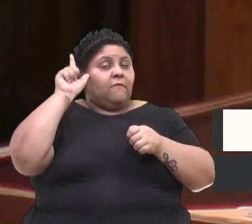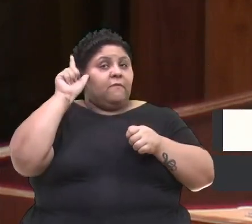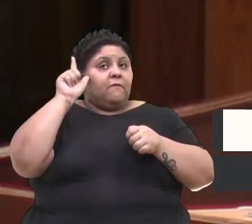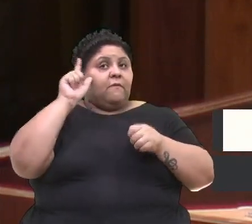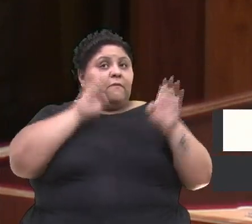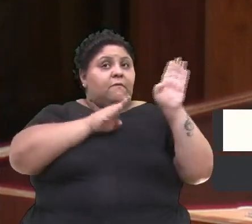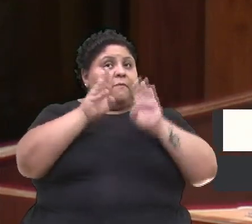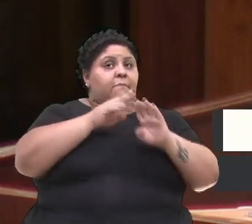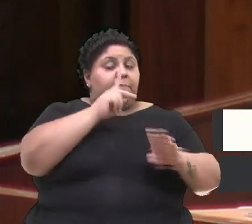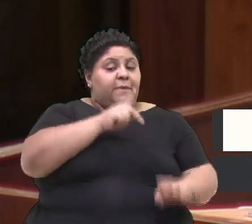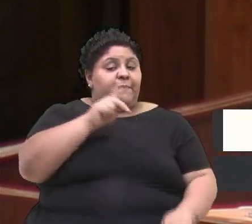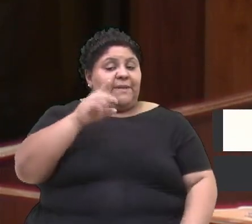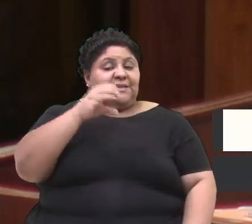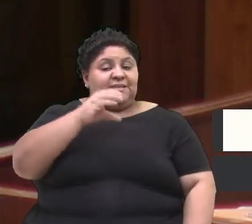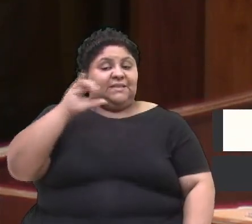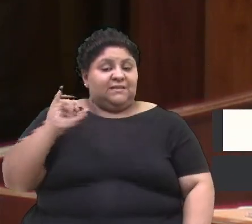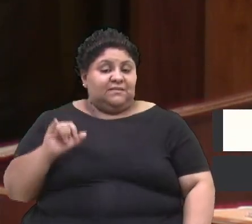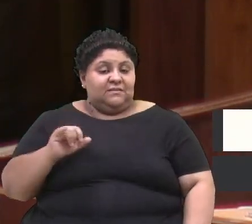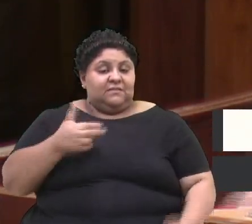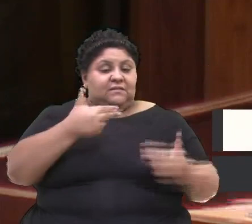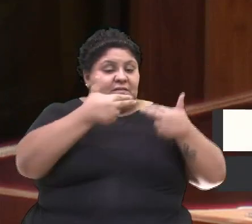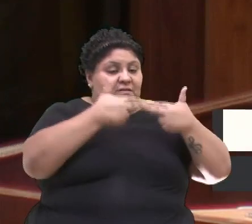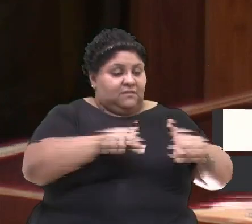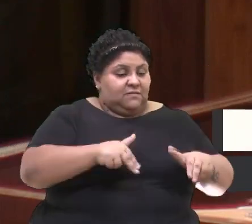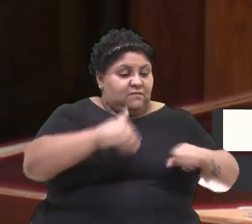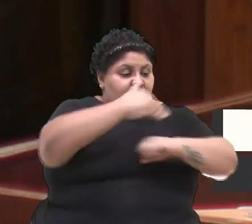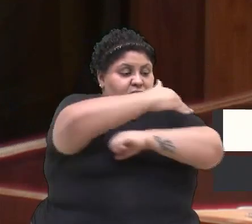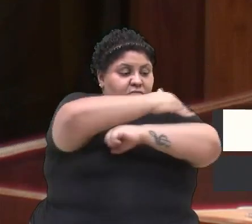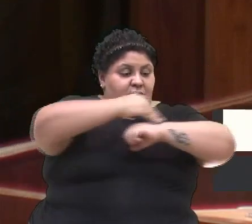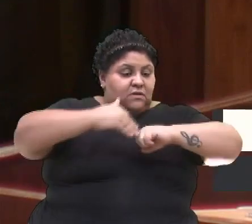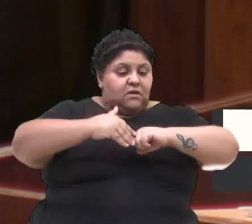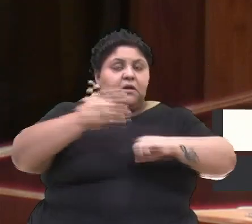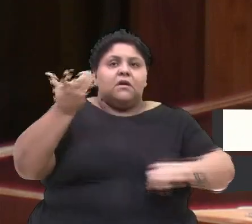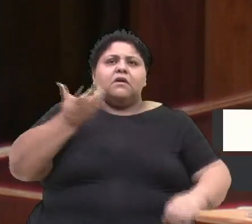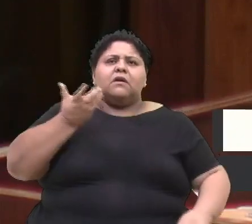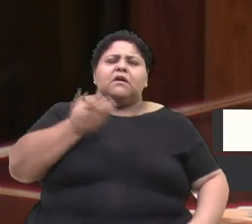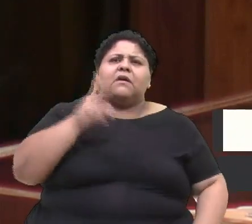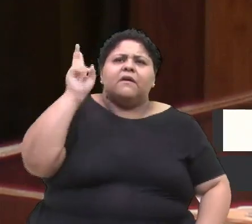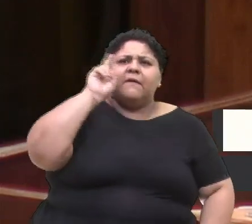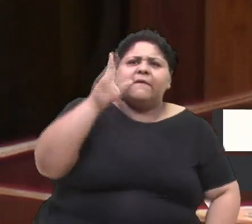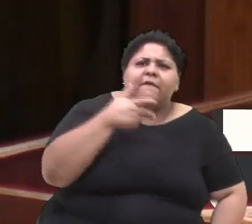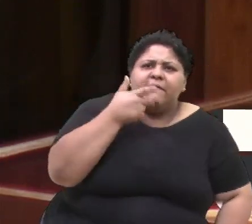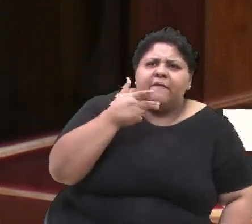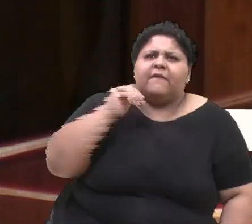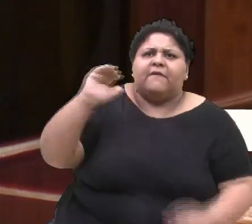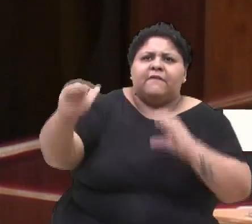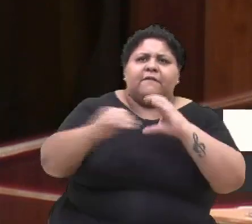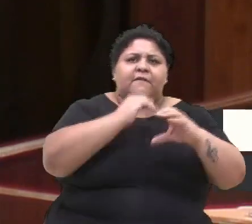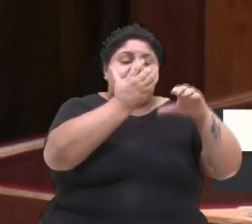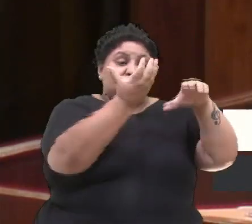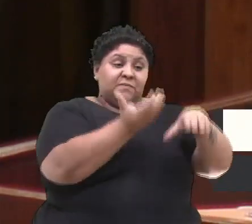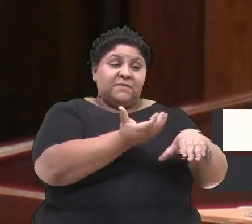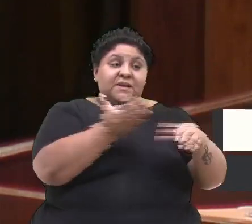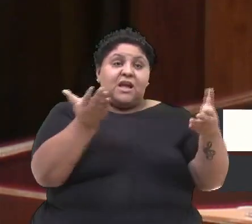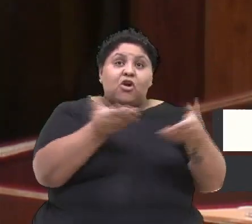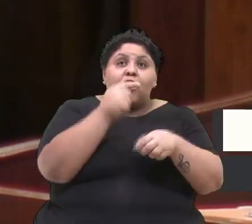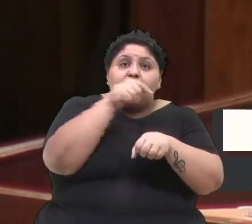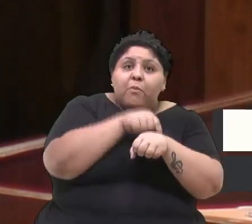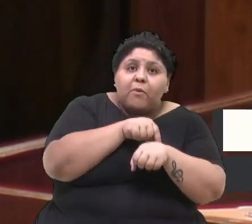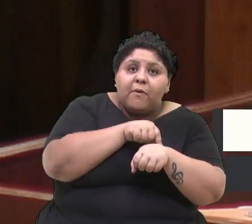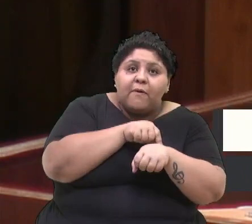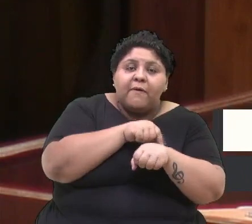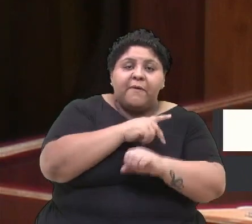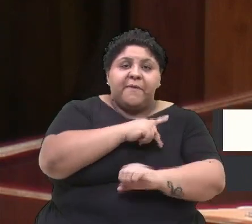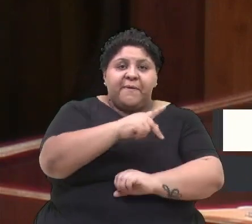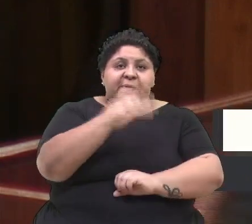PPCI, inauguramos calçada, mas eu quero ler de primeira mão para o senhor que chegou de Brasília agora há pouco, colega Marisol,